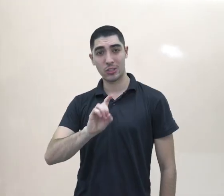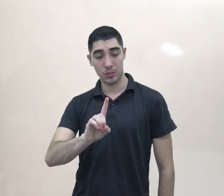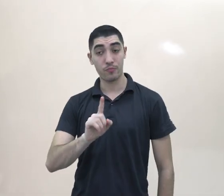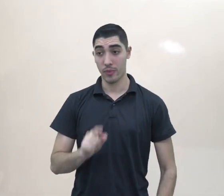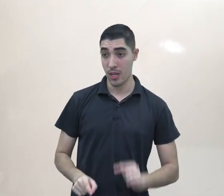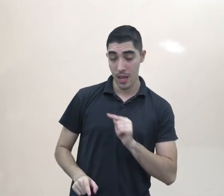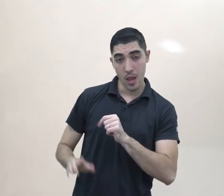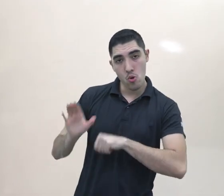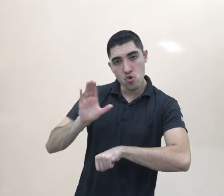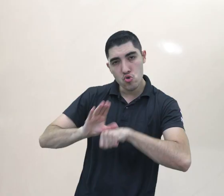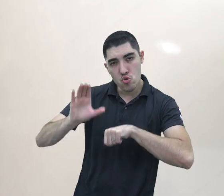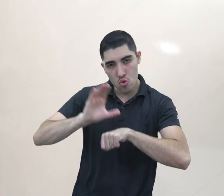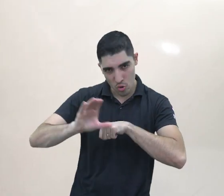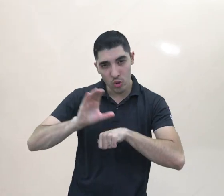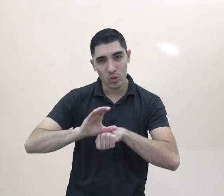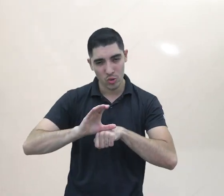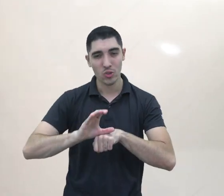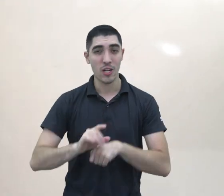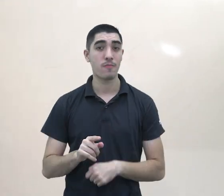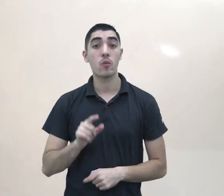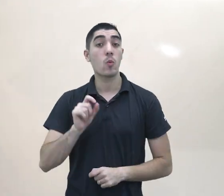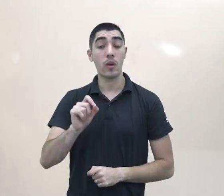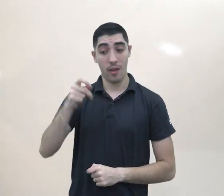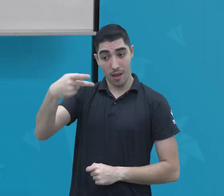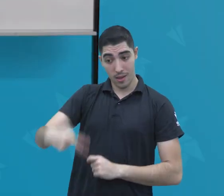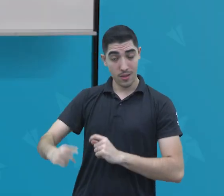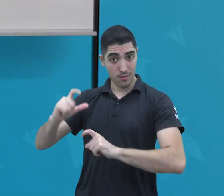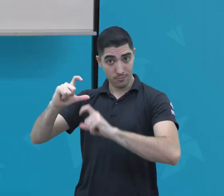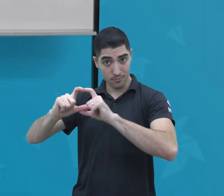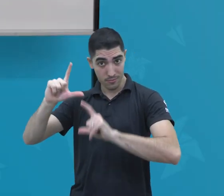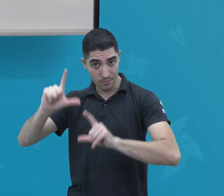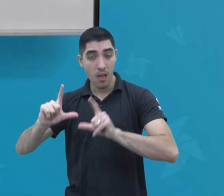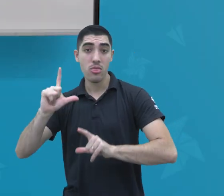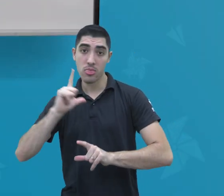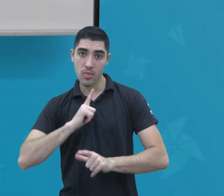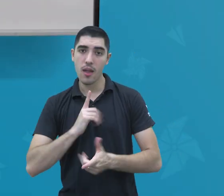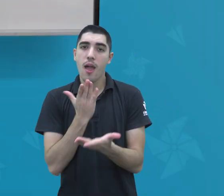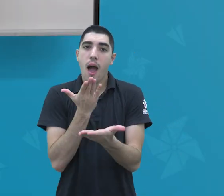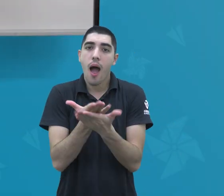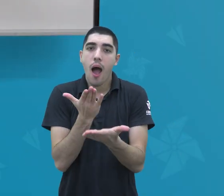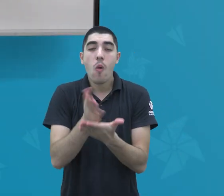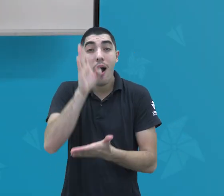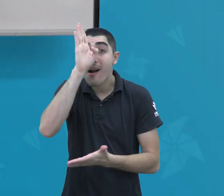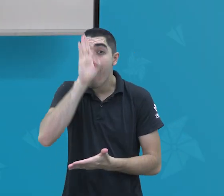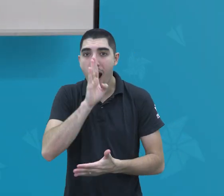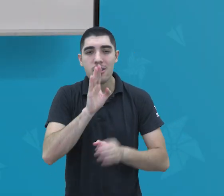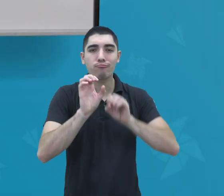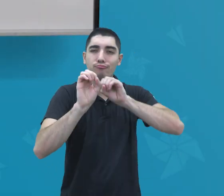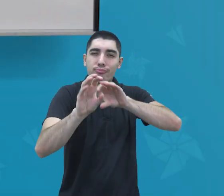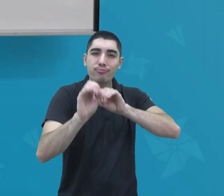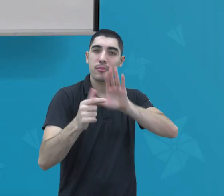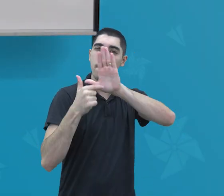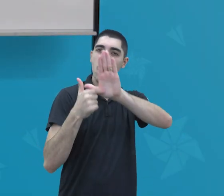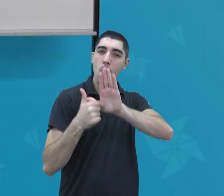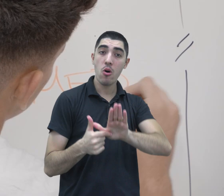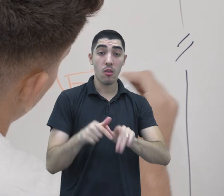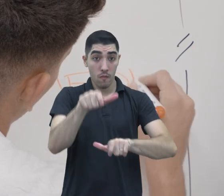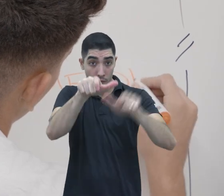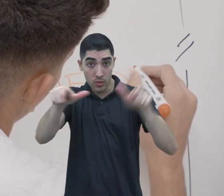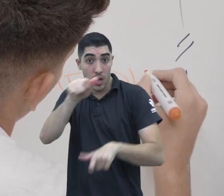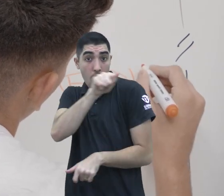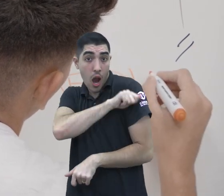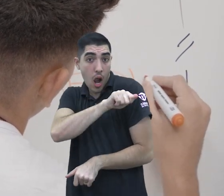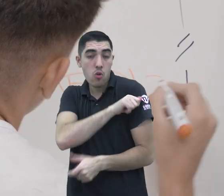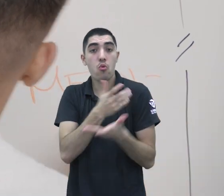Em parceria com o curso Alberto Santos Dumont, a TV Câmara exibe videoaulas de forma gratuita